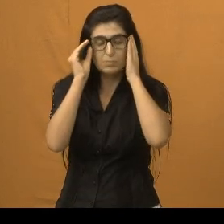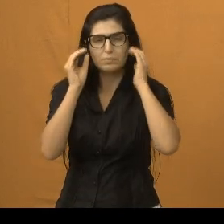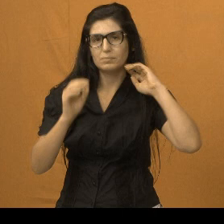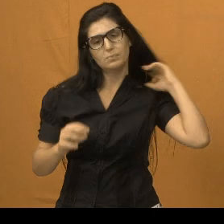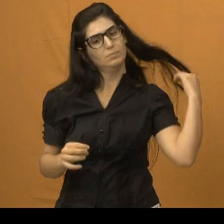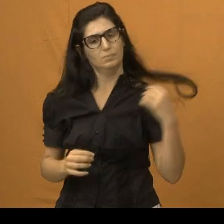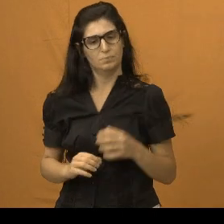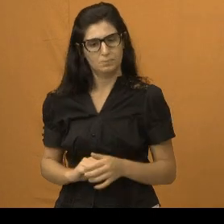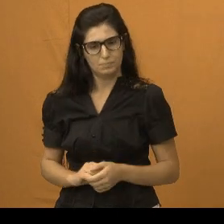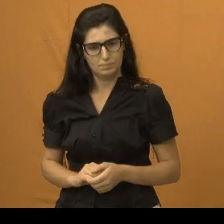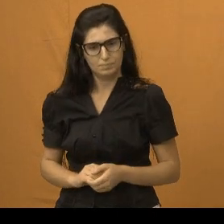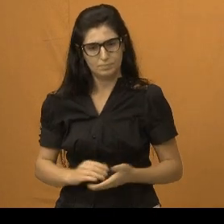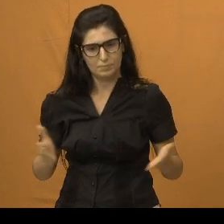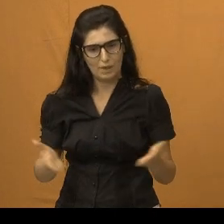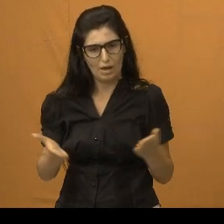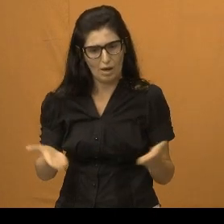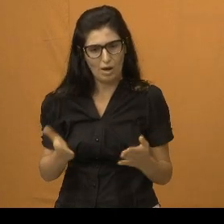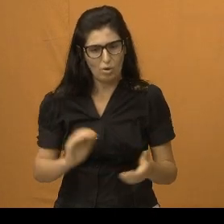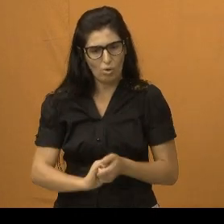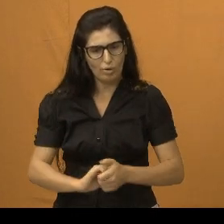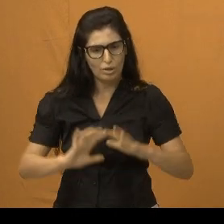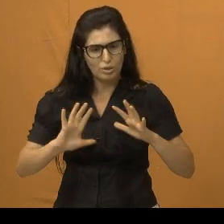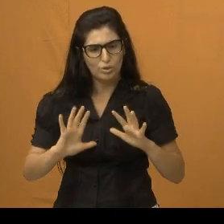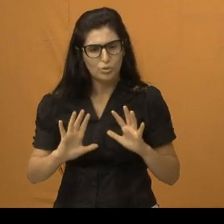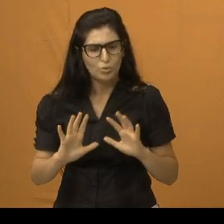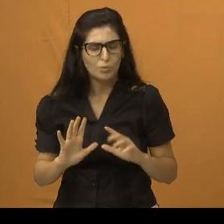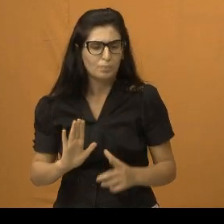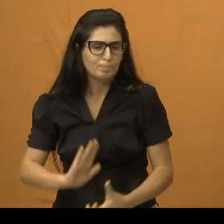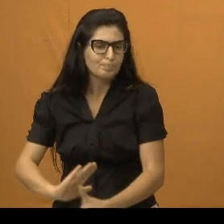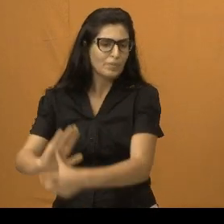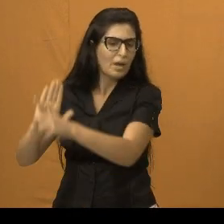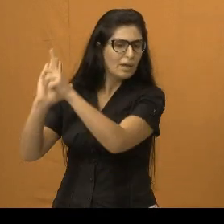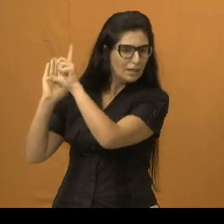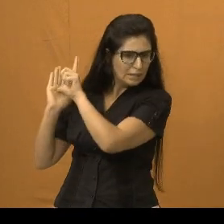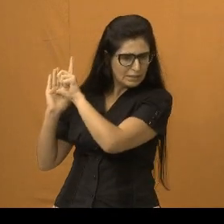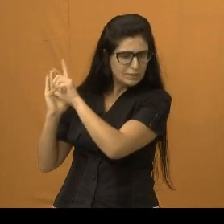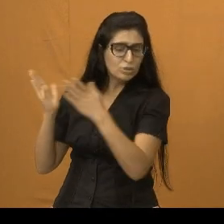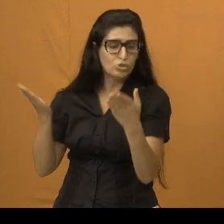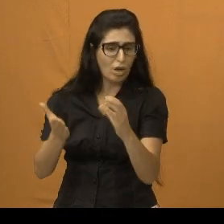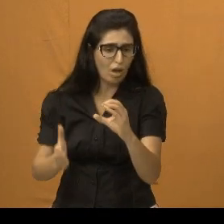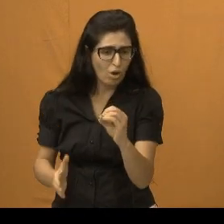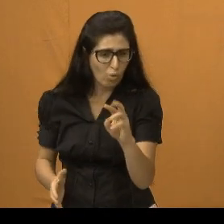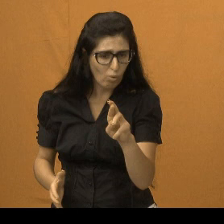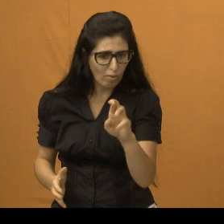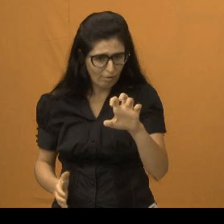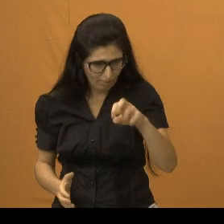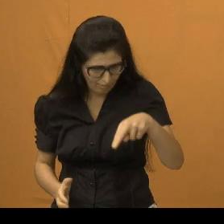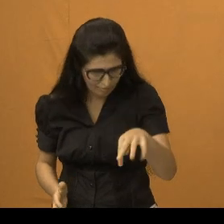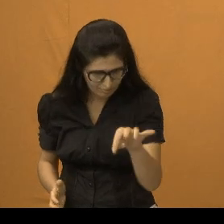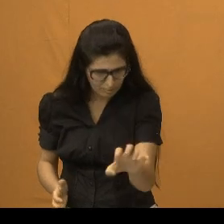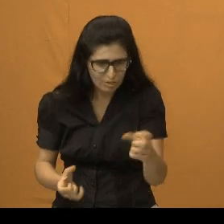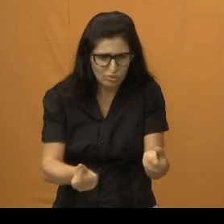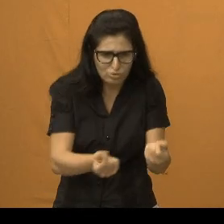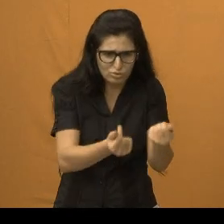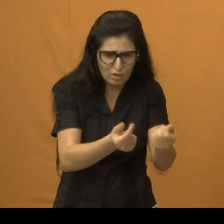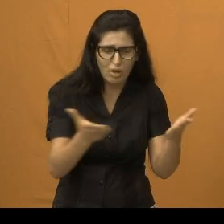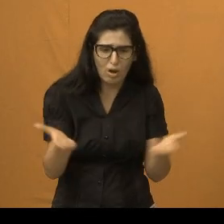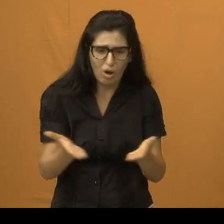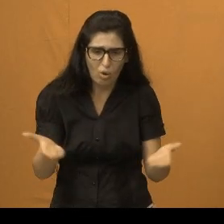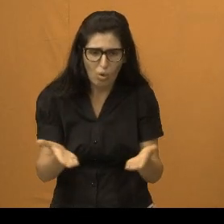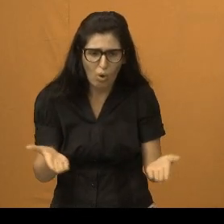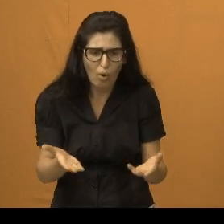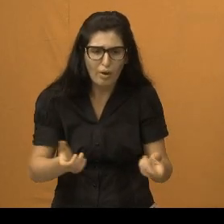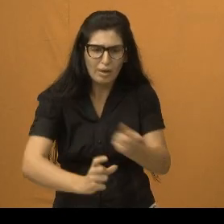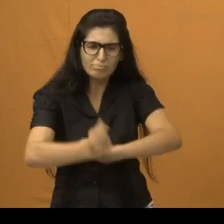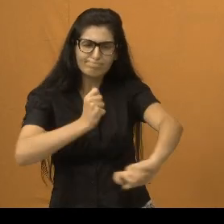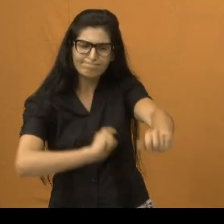Agora vamos falar nas despesas fontes de capital. O anterior falamos sobre corrente, agora as despesas de capital.